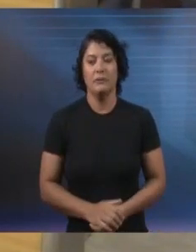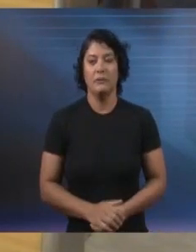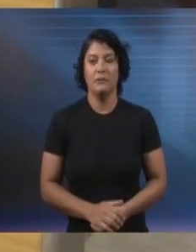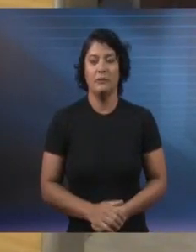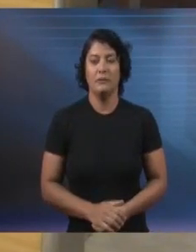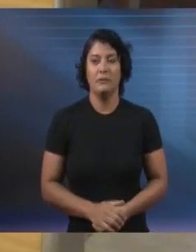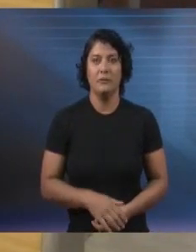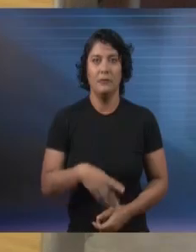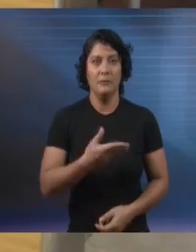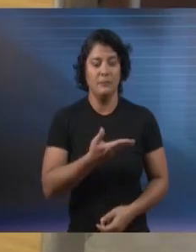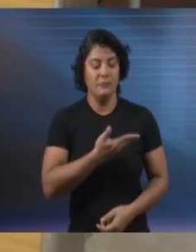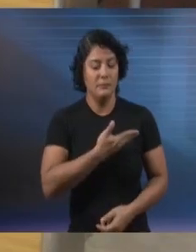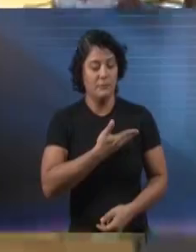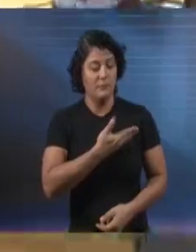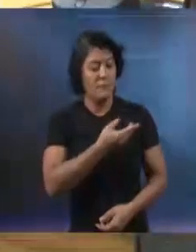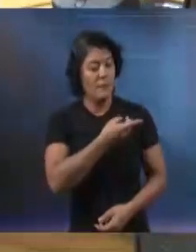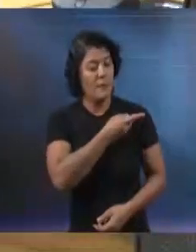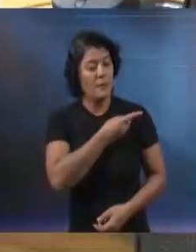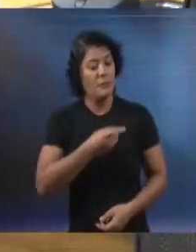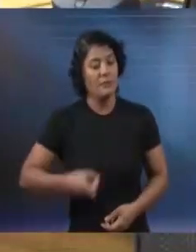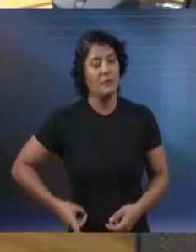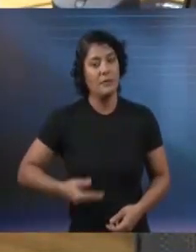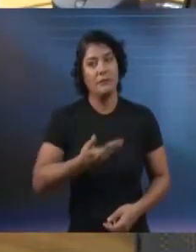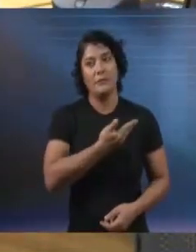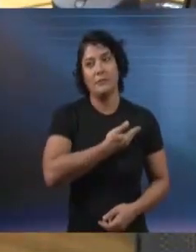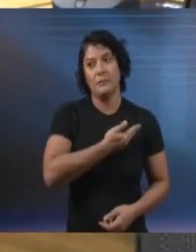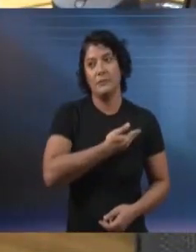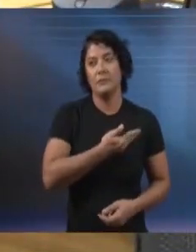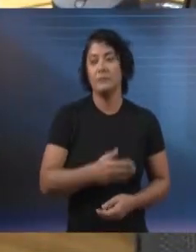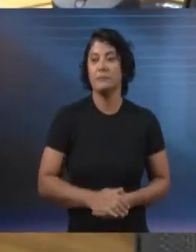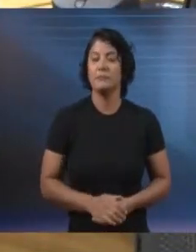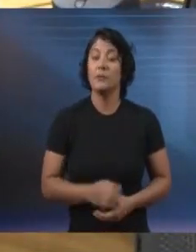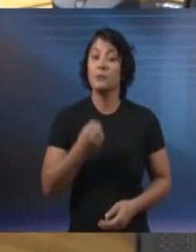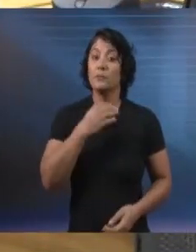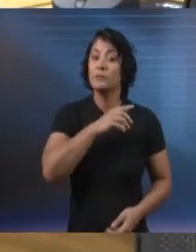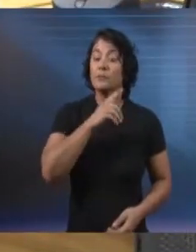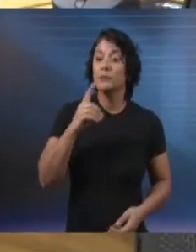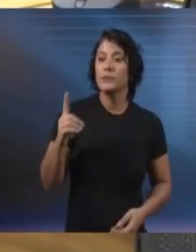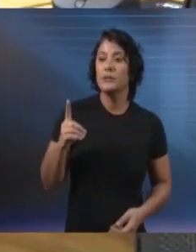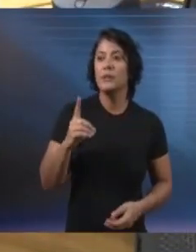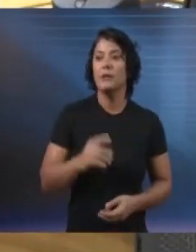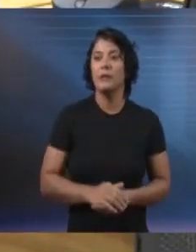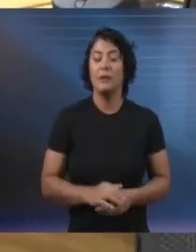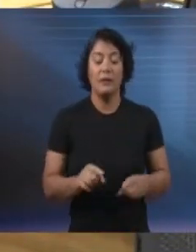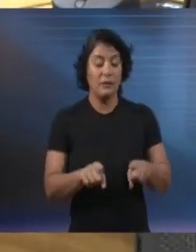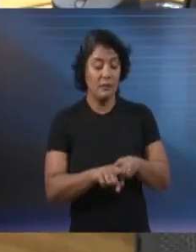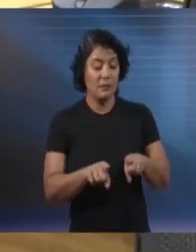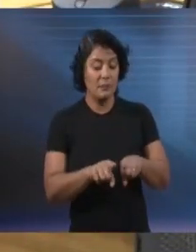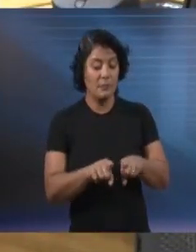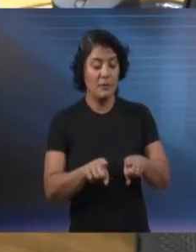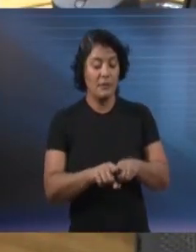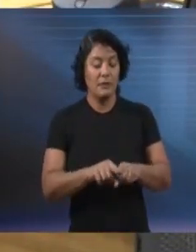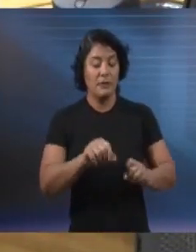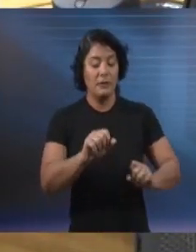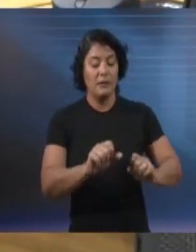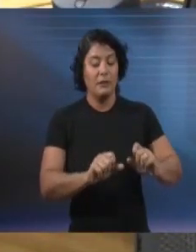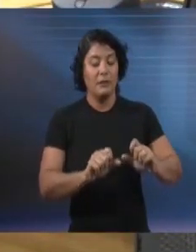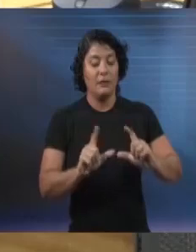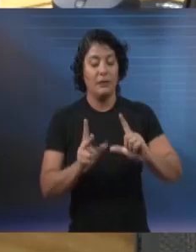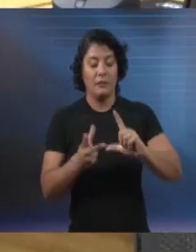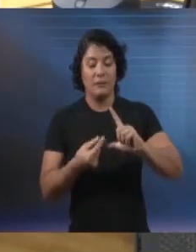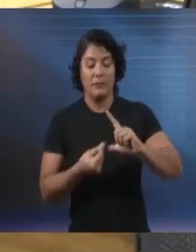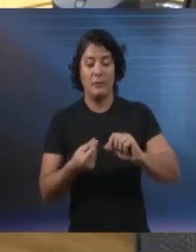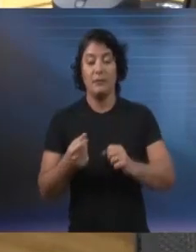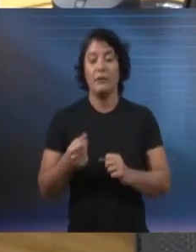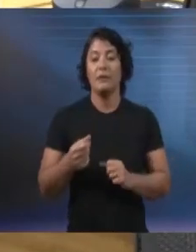colegas deputados. Quero dar muito bom dia a todos que nos acompanham na TV e na Rádio Assembleia e todos que nos